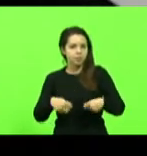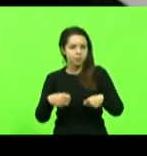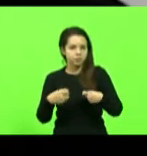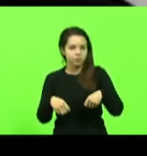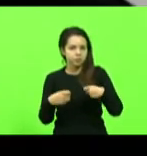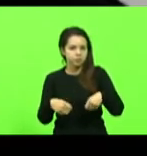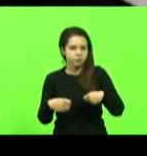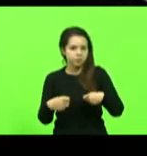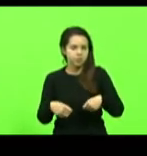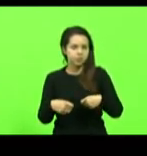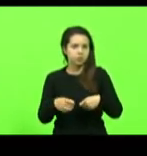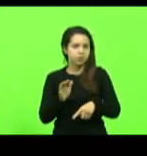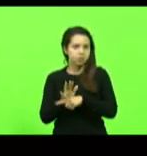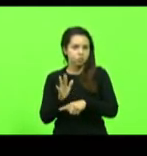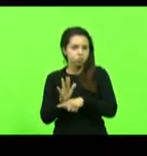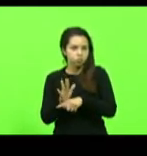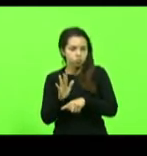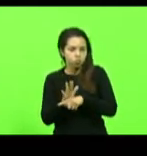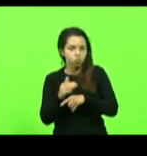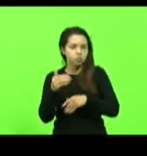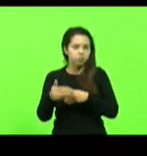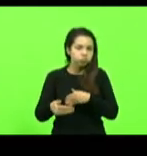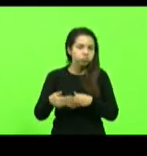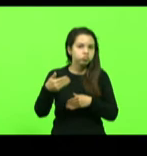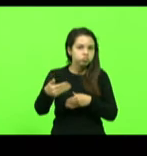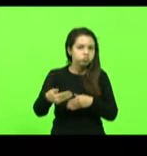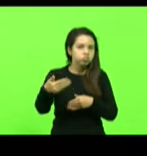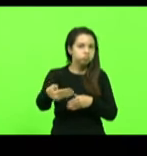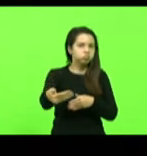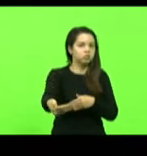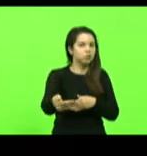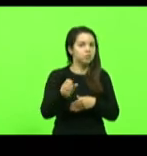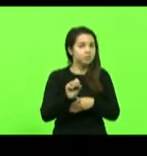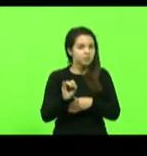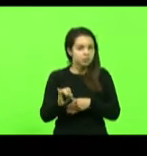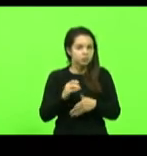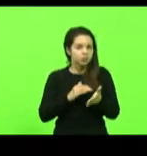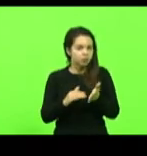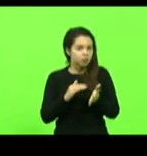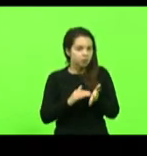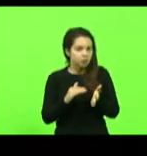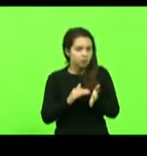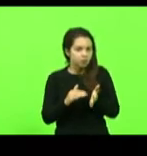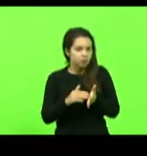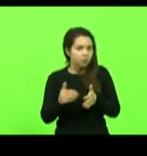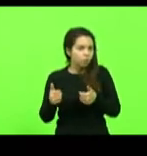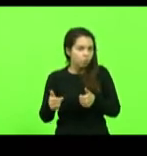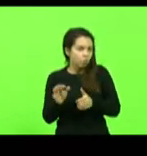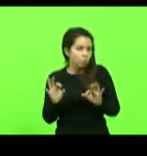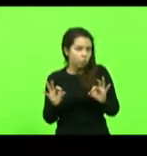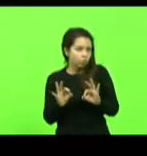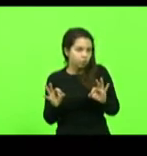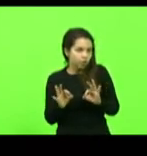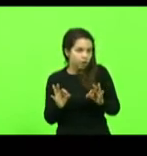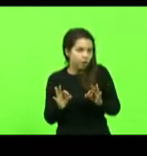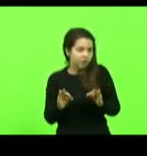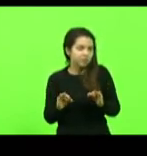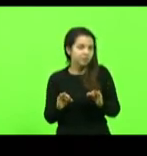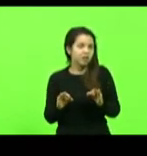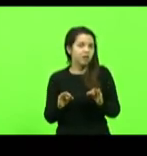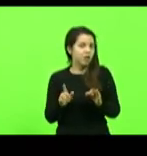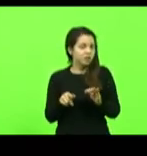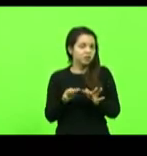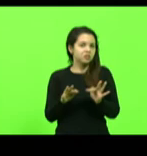benefícios eventuais, se a secretaria não funciona. É uma coisa simples,